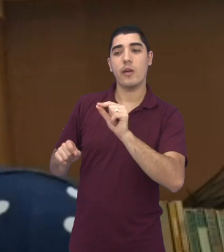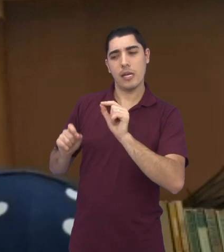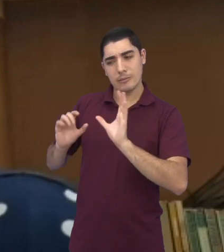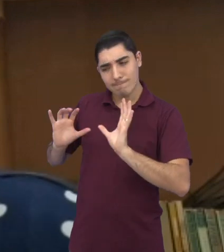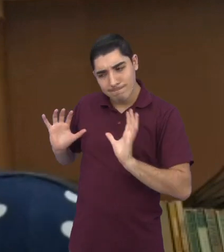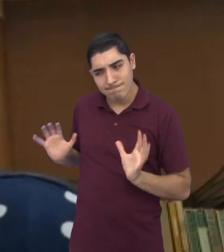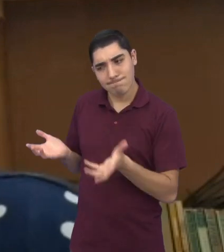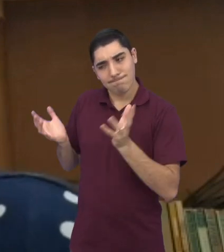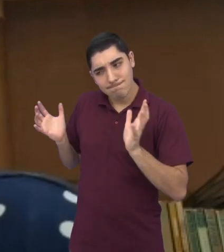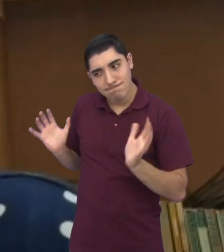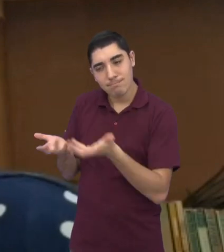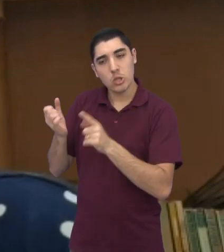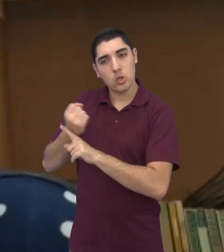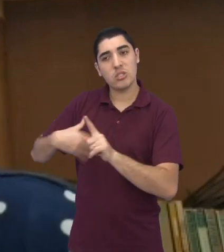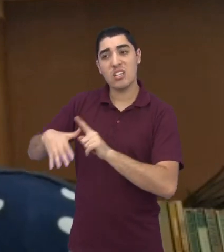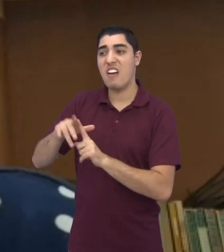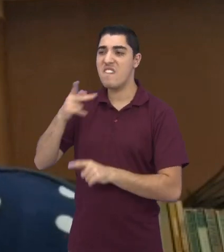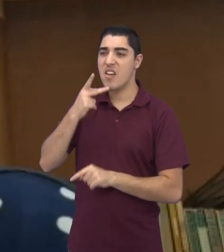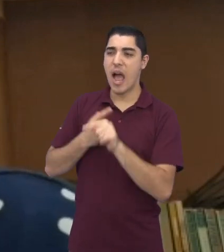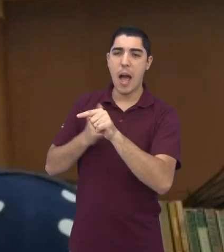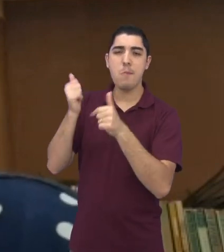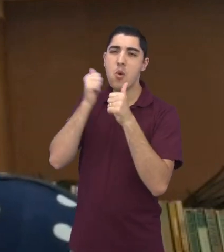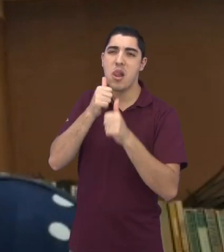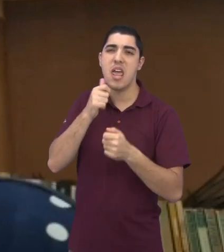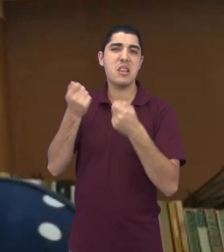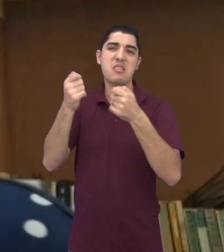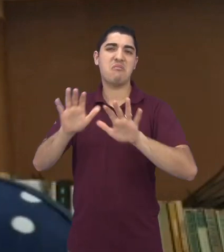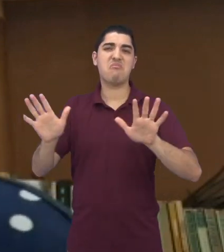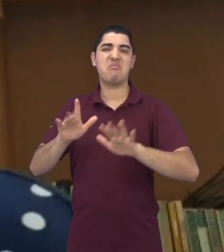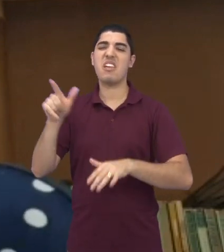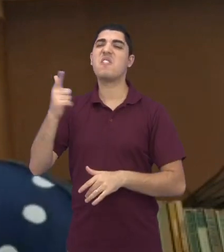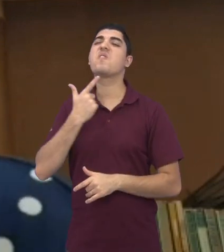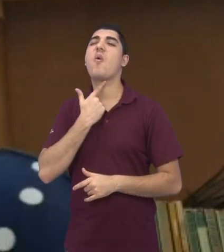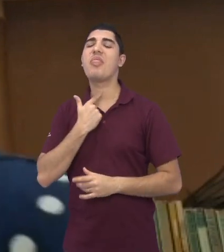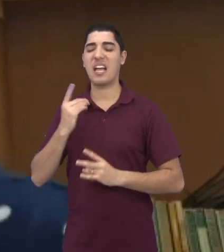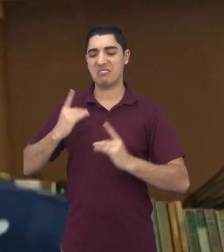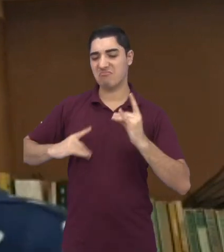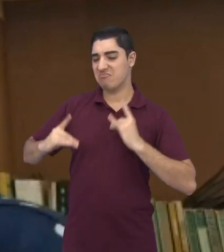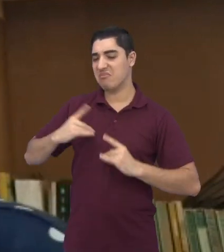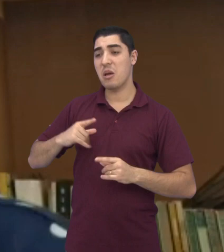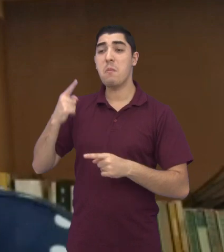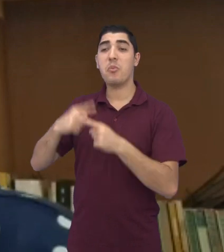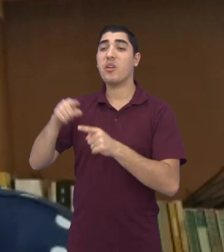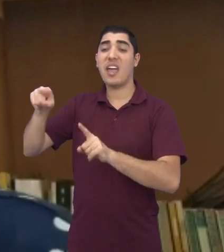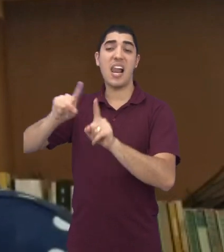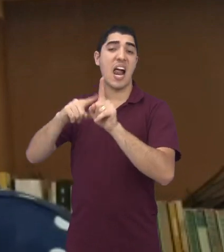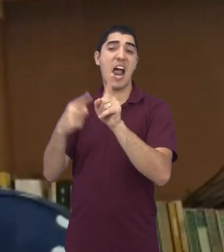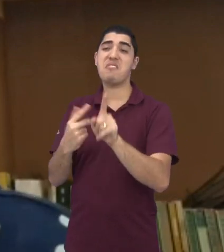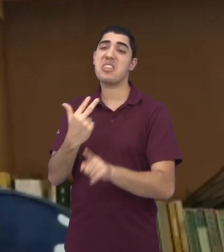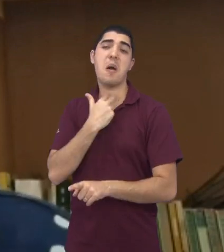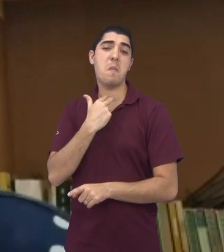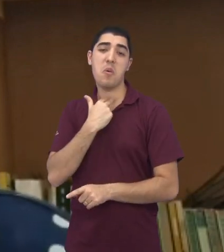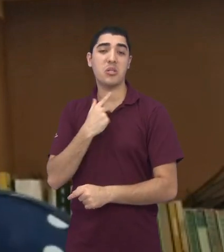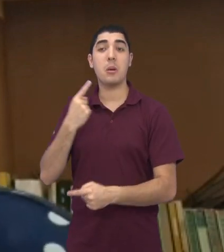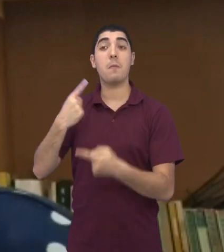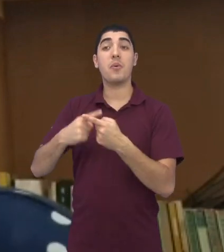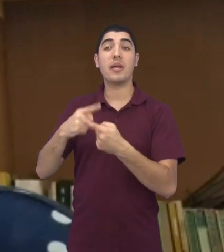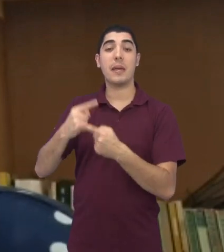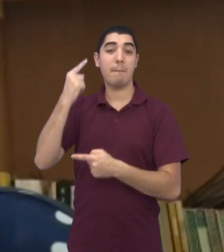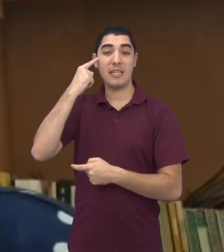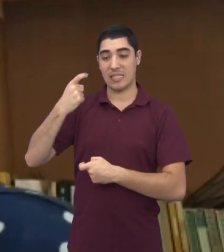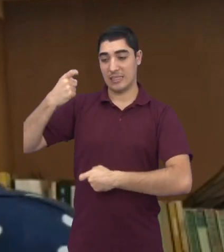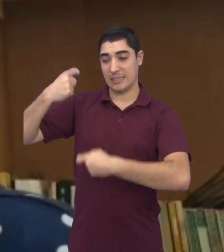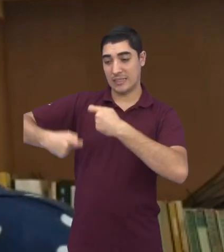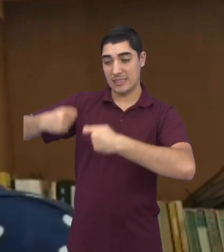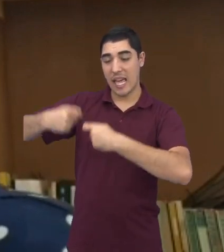estímulo social para que as mulheres não tenham mais desejo, acabada a fase reprodutiva, porque parece que o